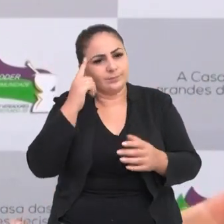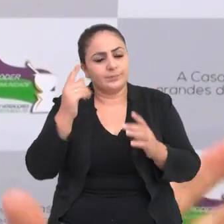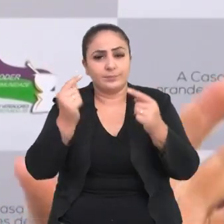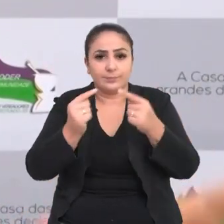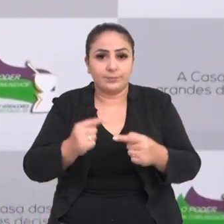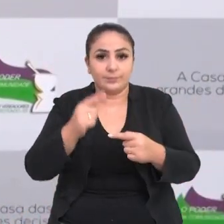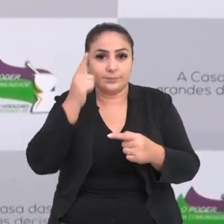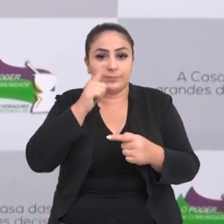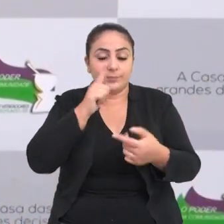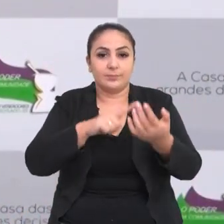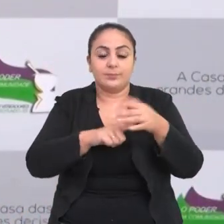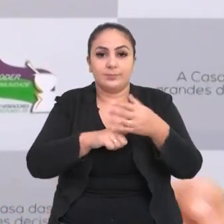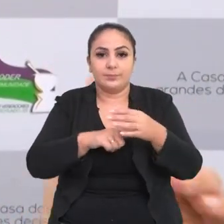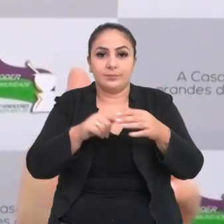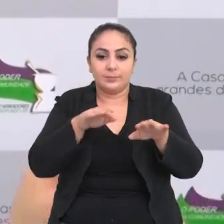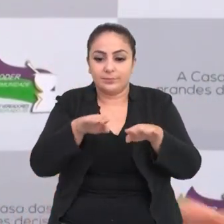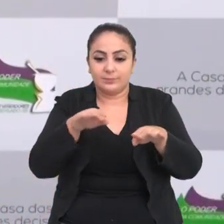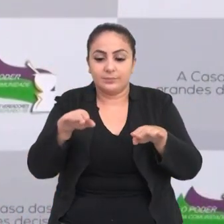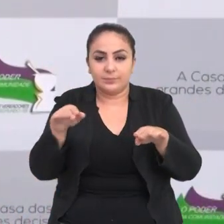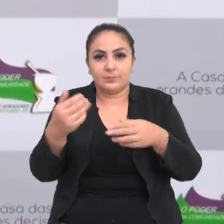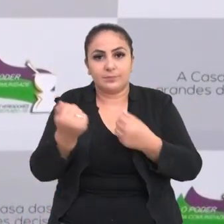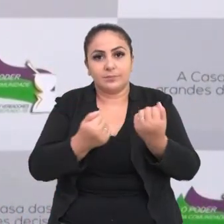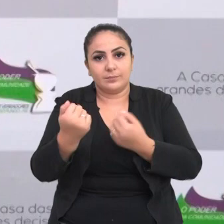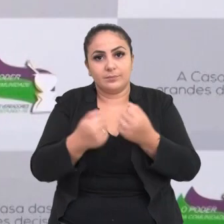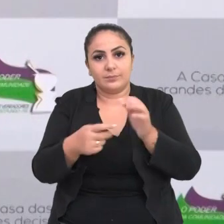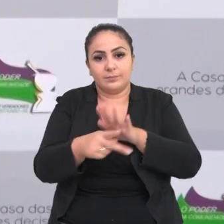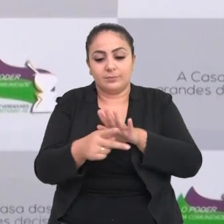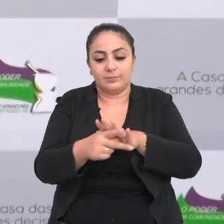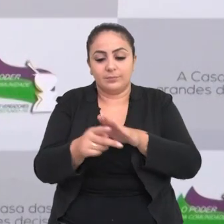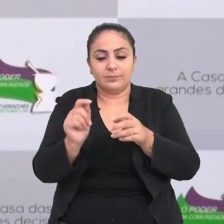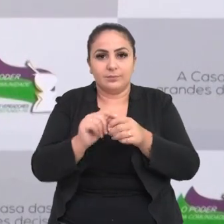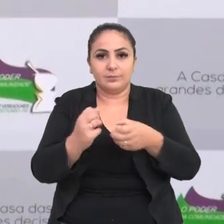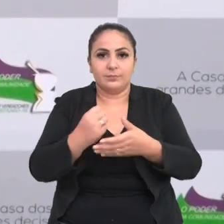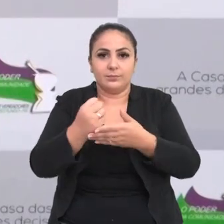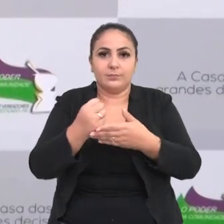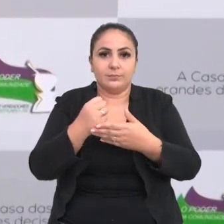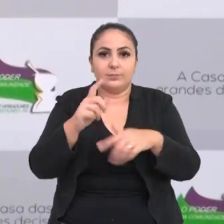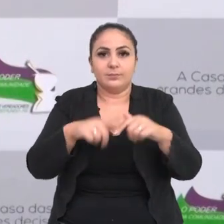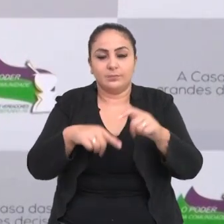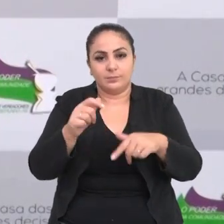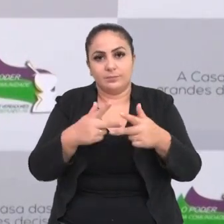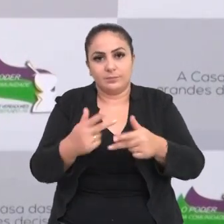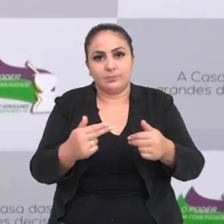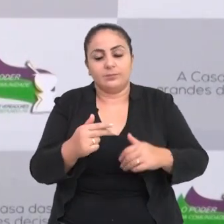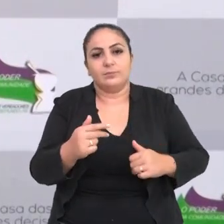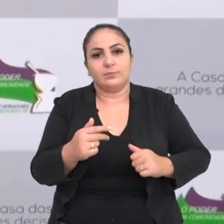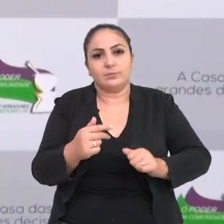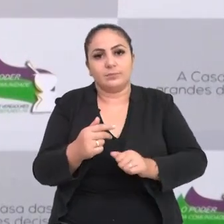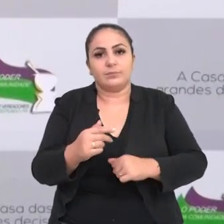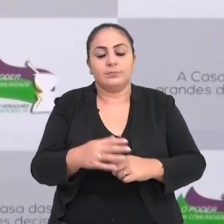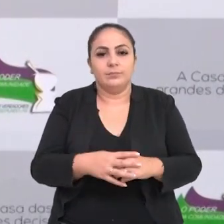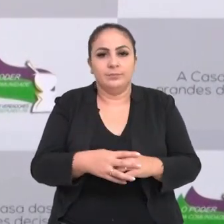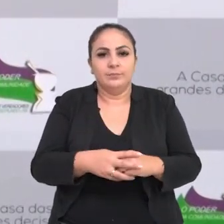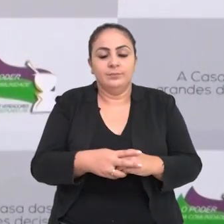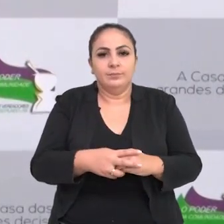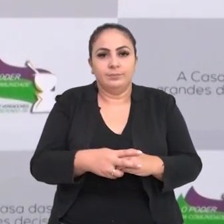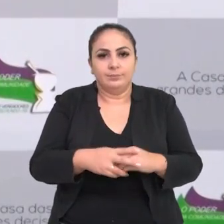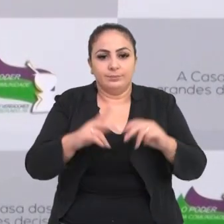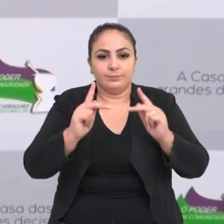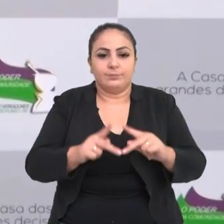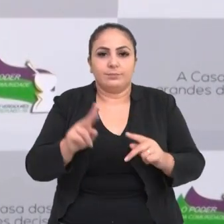mínimo de estrutura para os feirantes estacionarem seus veículos, fazer a descarga dos produtos, que